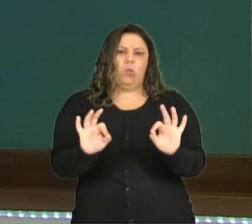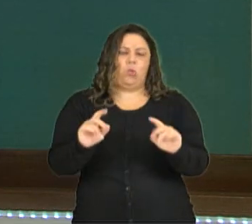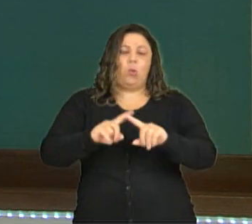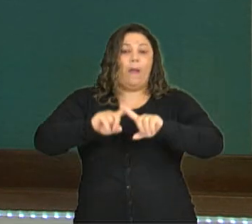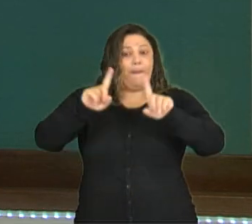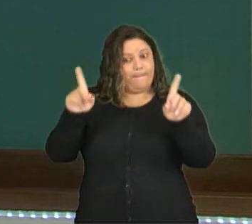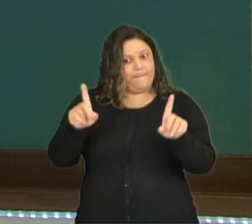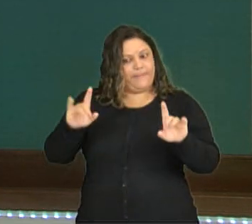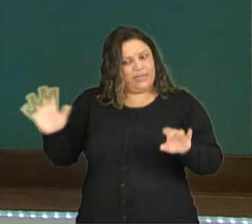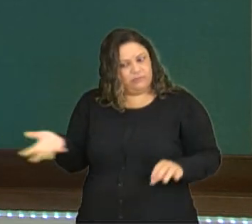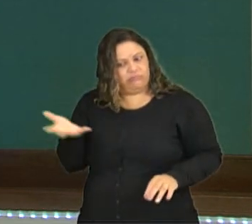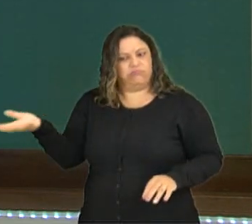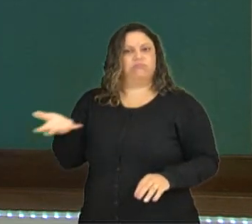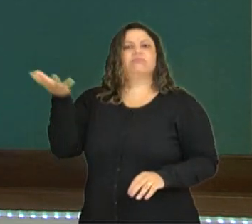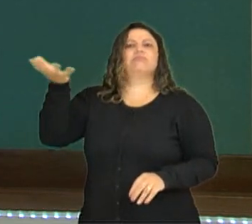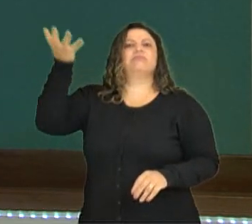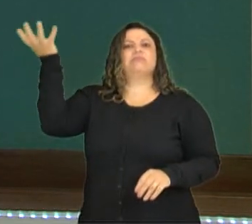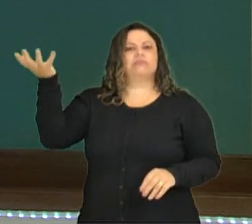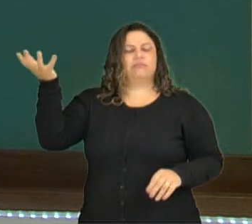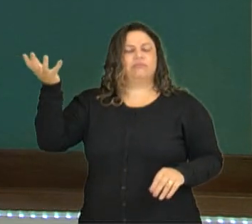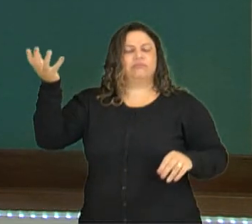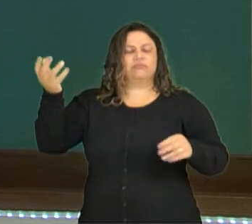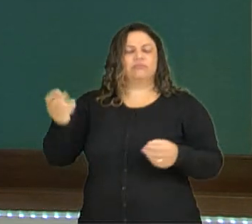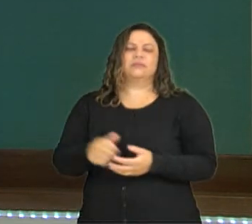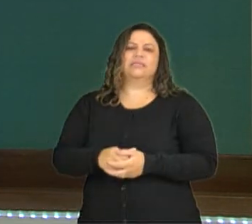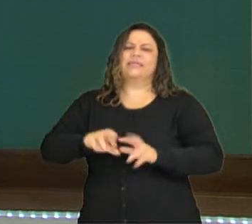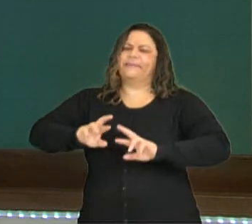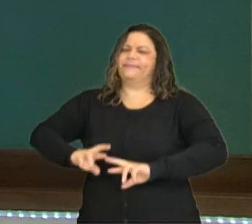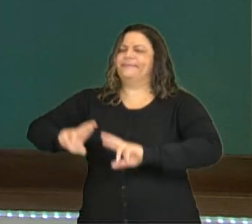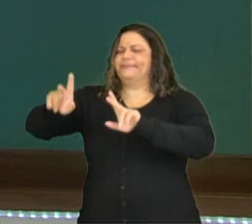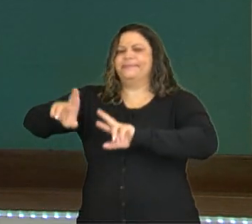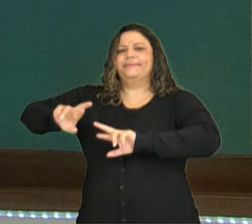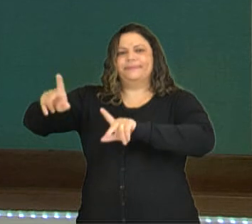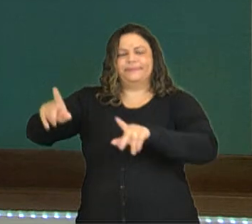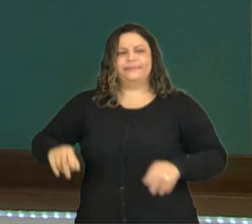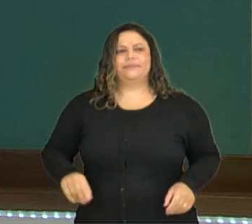pode fazer um jogo mais agressivo, com uns golpes diferentes, enfim.